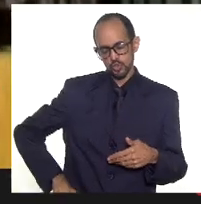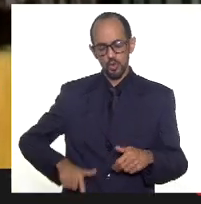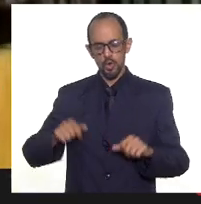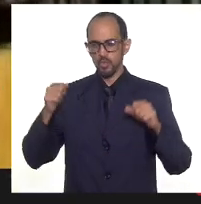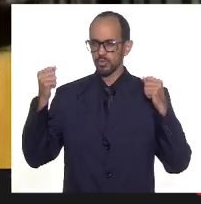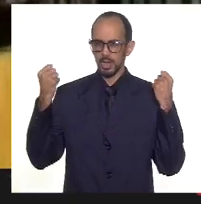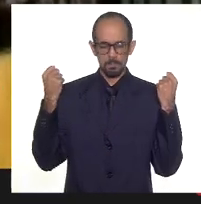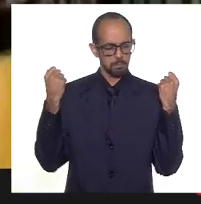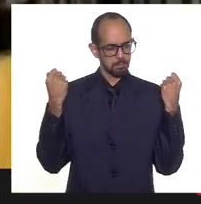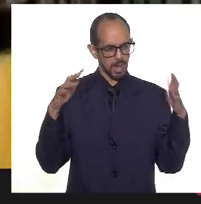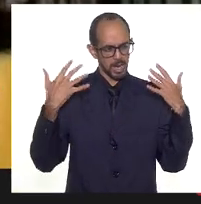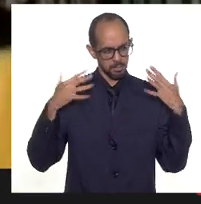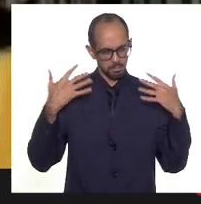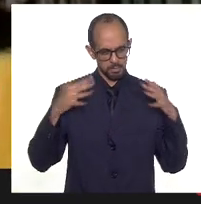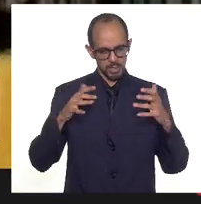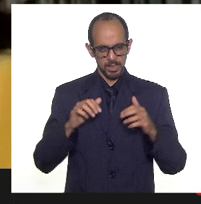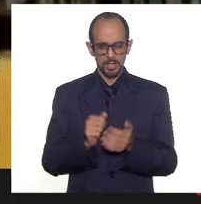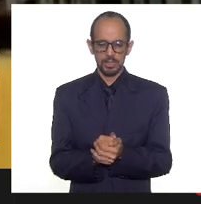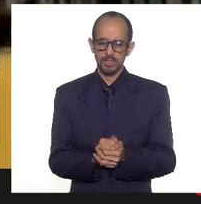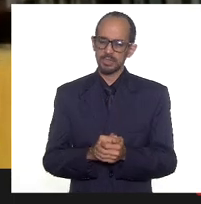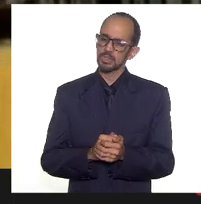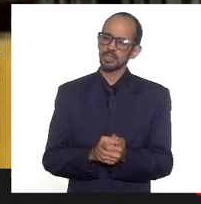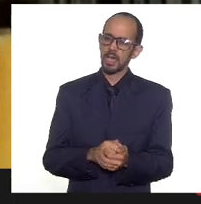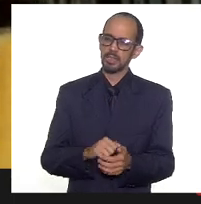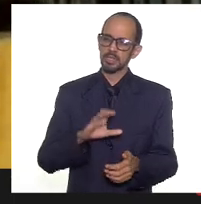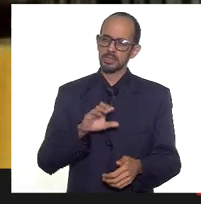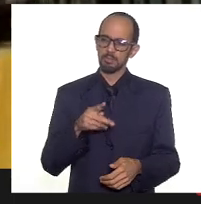parabenizar, né, a iniciativa